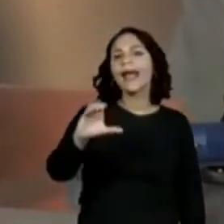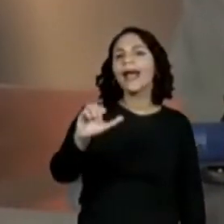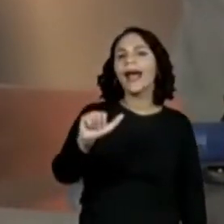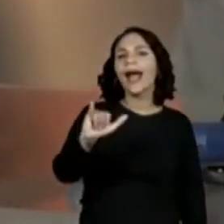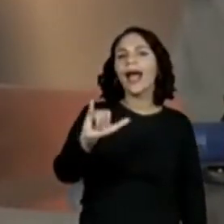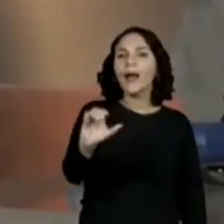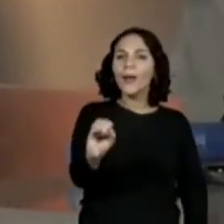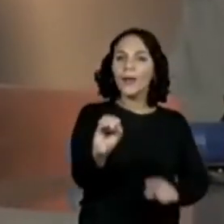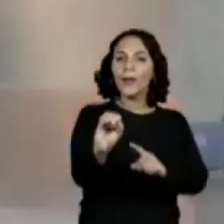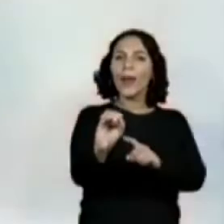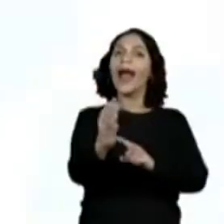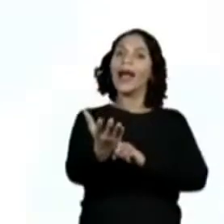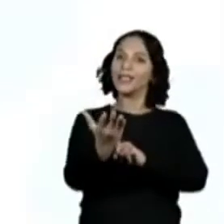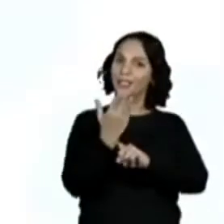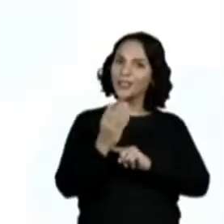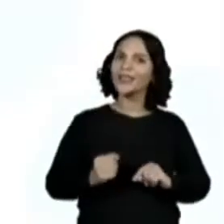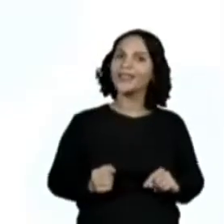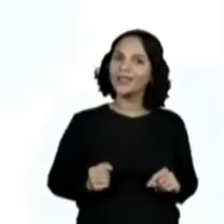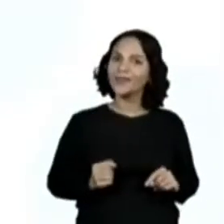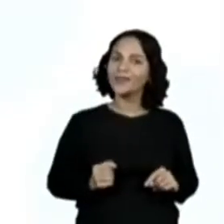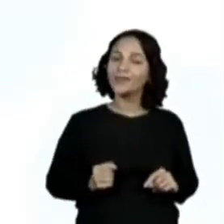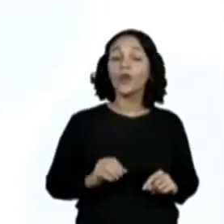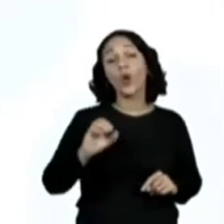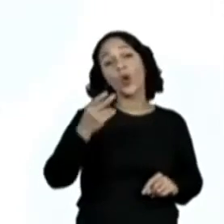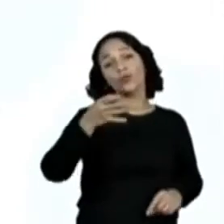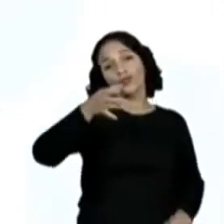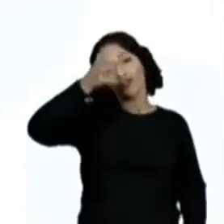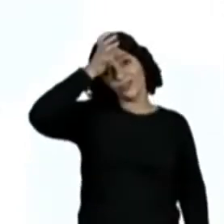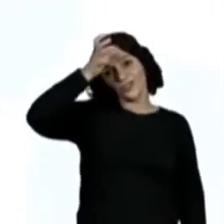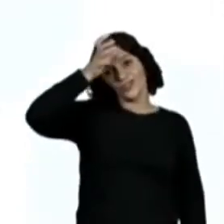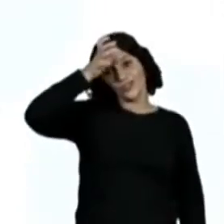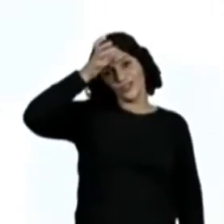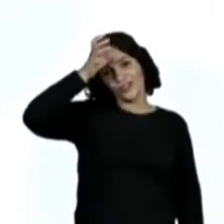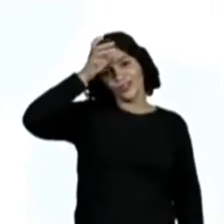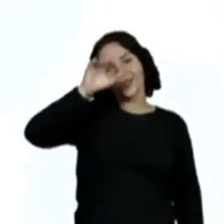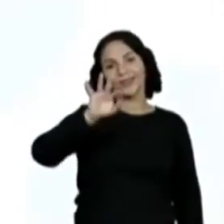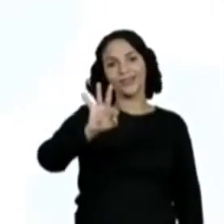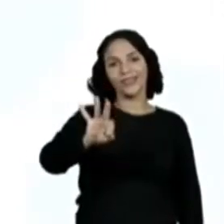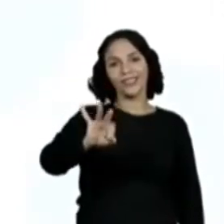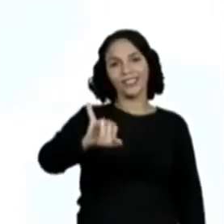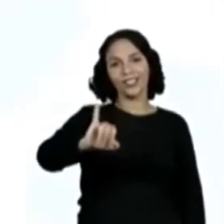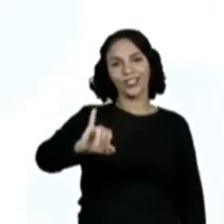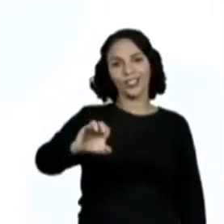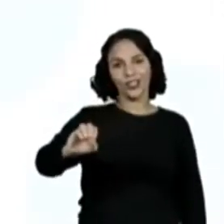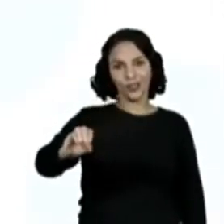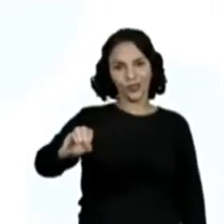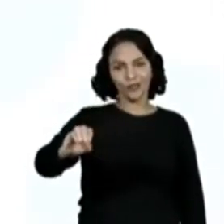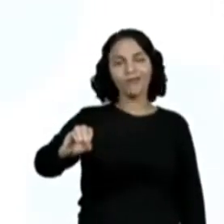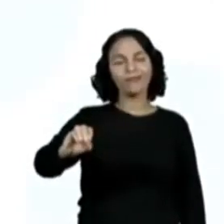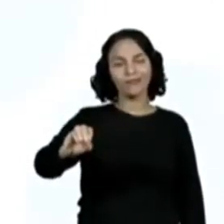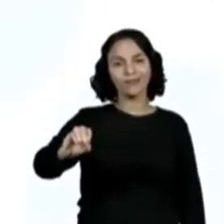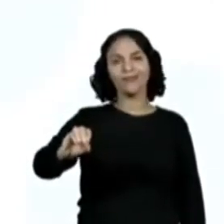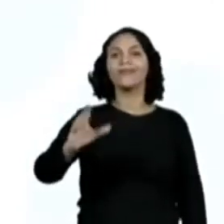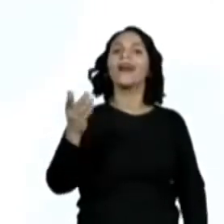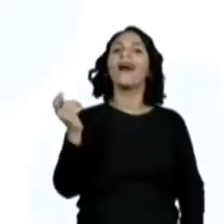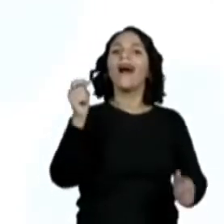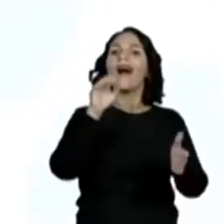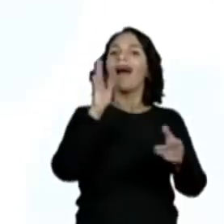pode ajudar. Ou a palavra tio também pode nos ajudar a escrever fio. Vamos escrever